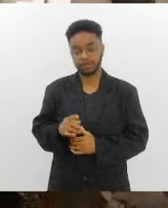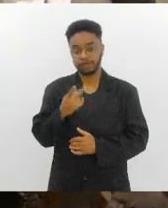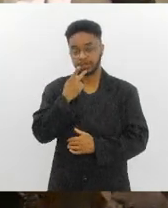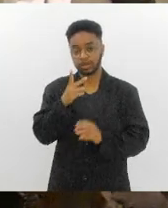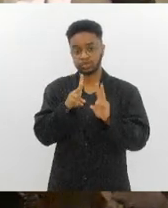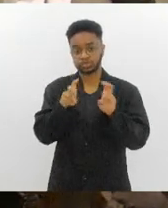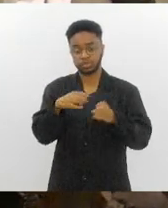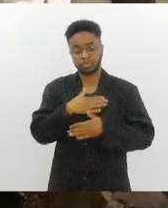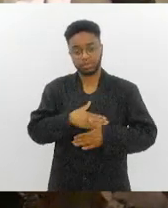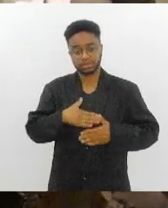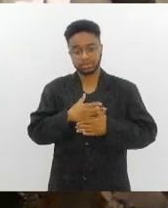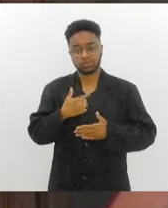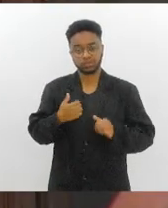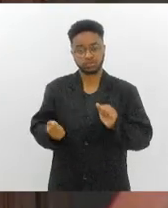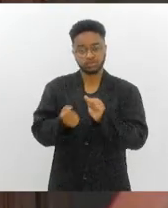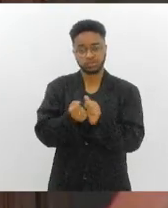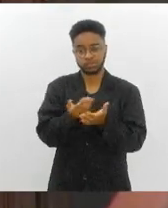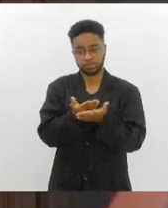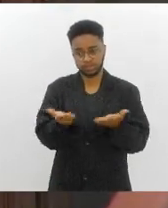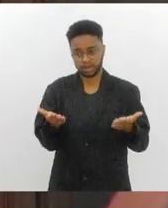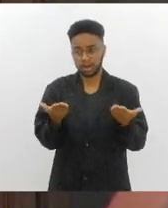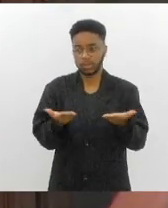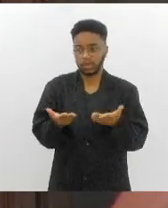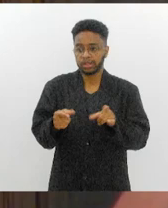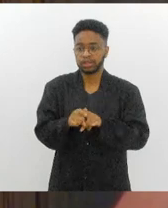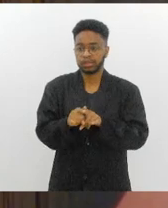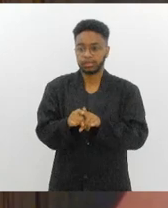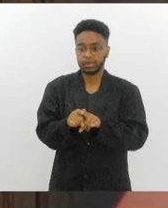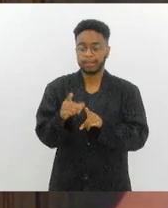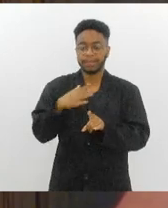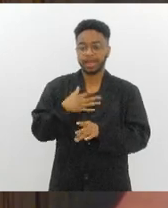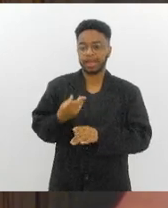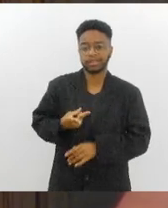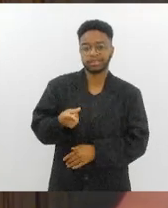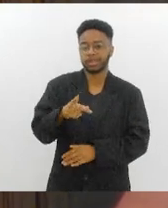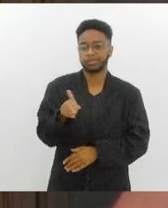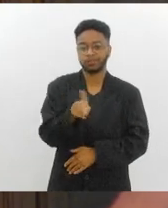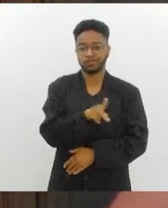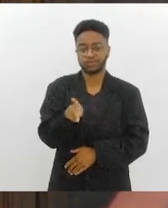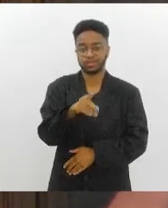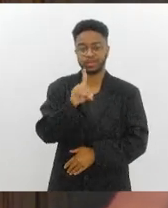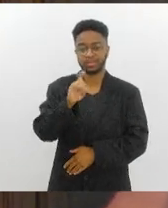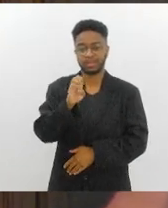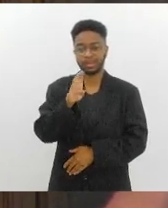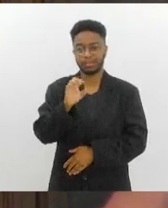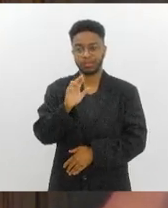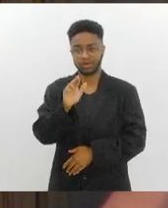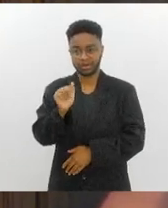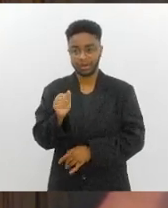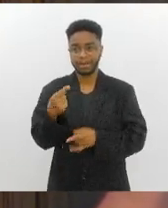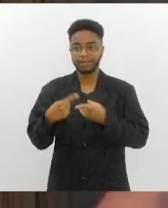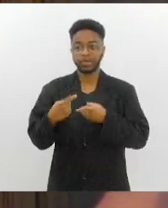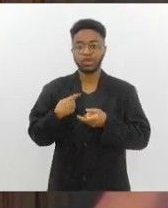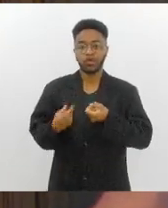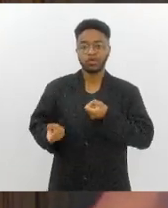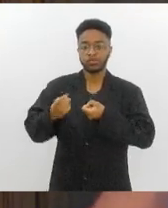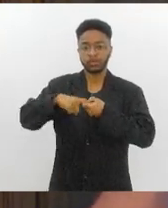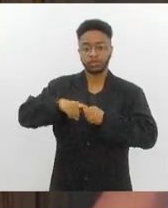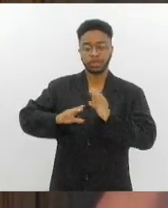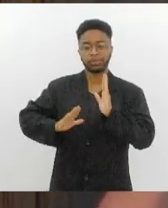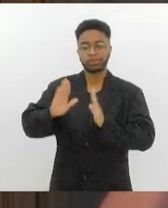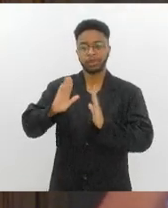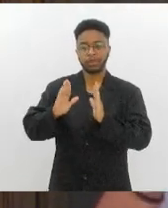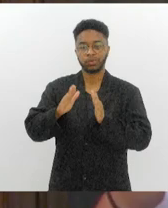aqui contigo e com a minha querida e eterna professora, Débora Kohl. Quando eu voltei do exílio, a Débora